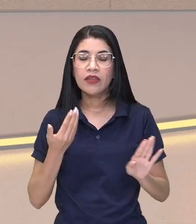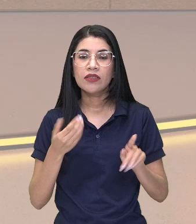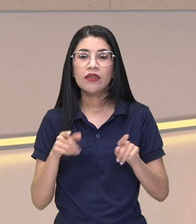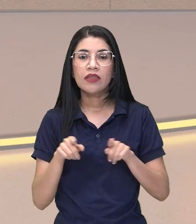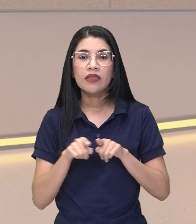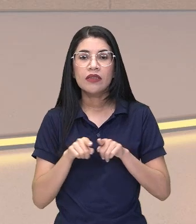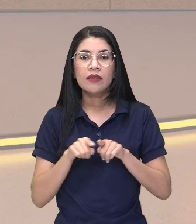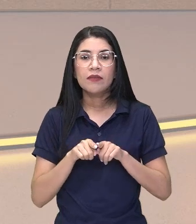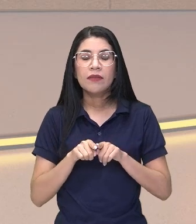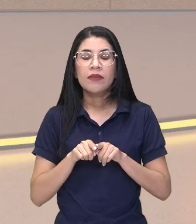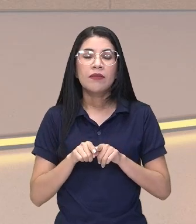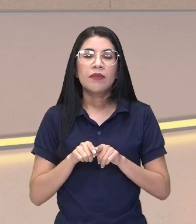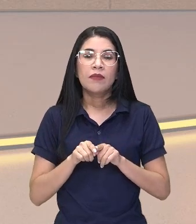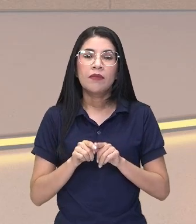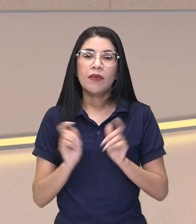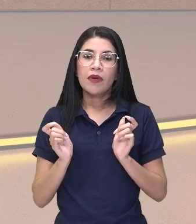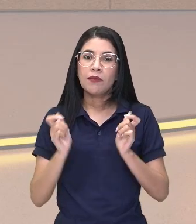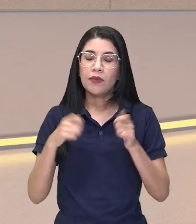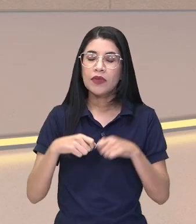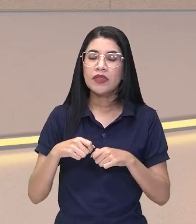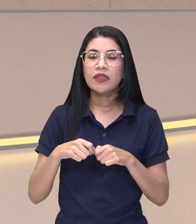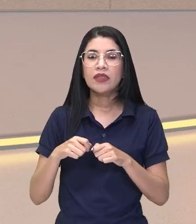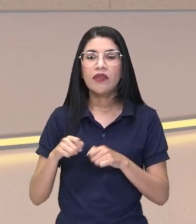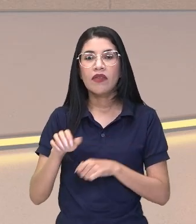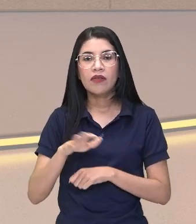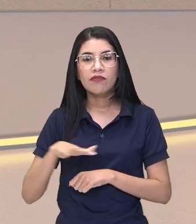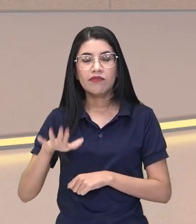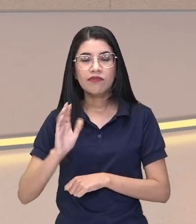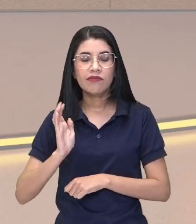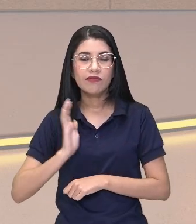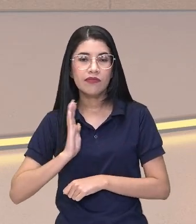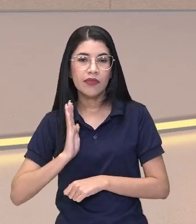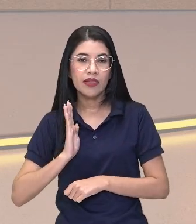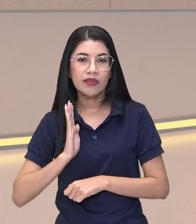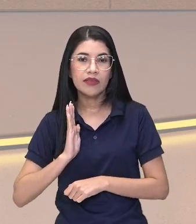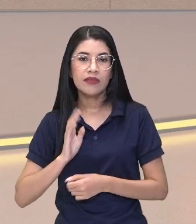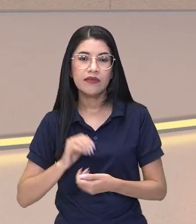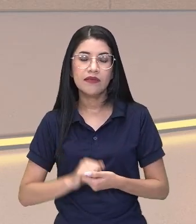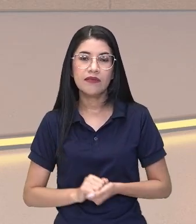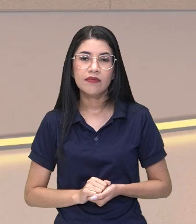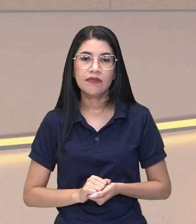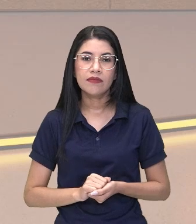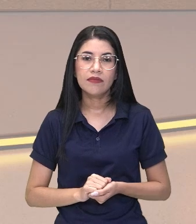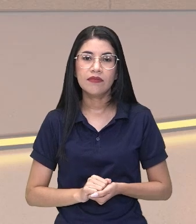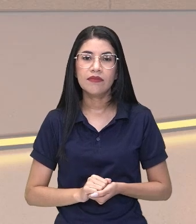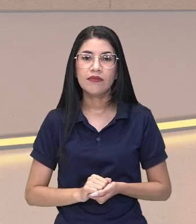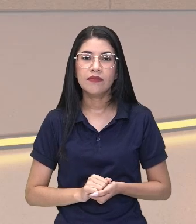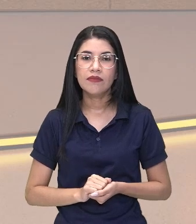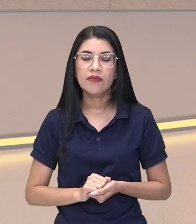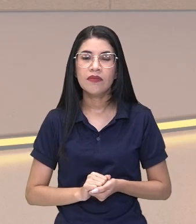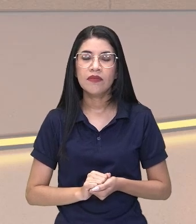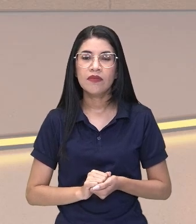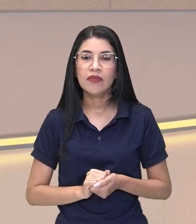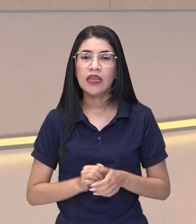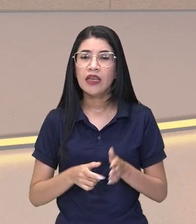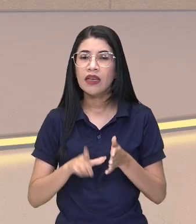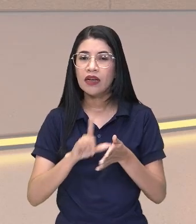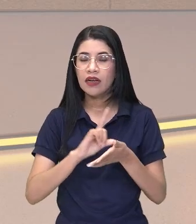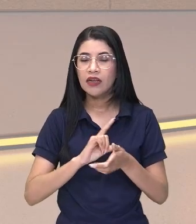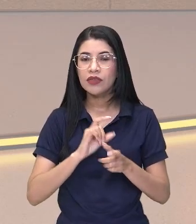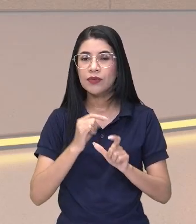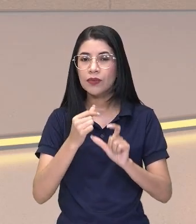poder essa burguesia, para poder, então, esse cenário ligado, que a gente pode dizer, então, ali, né, a prévia ali do capitalismo, como a gente